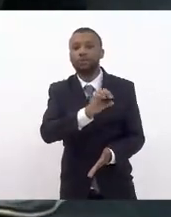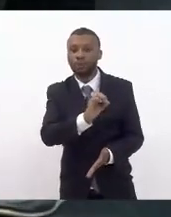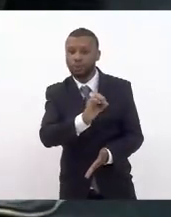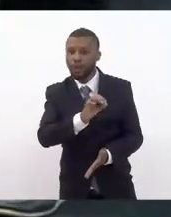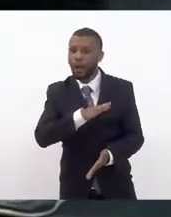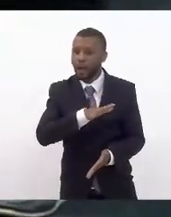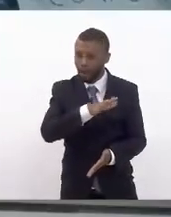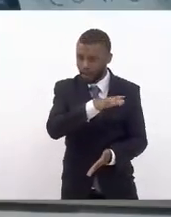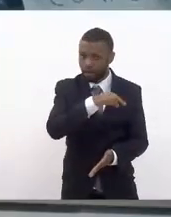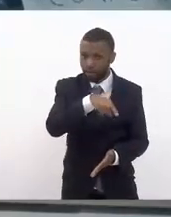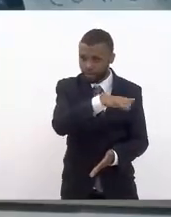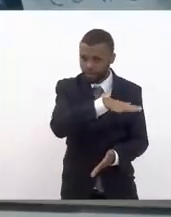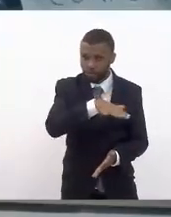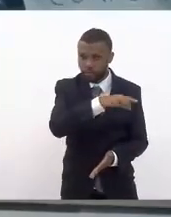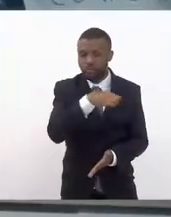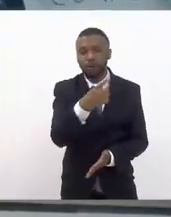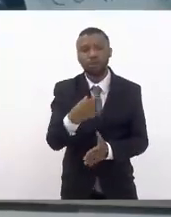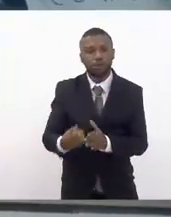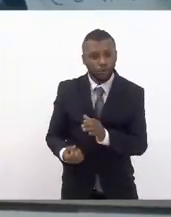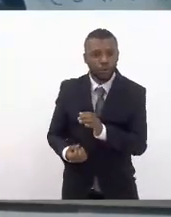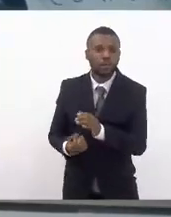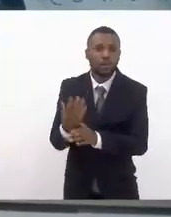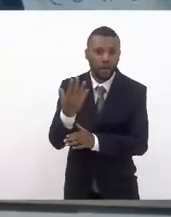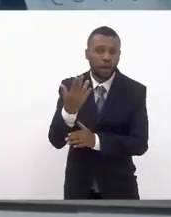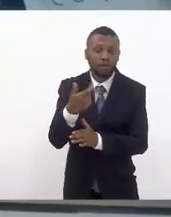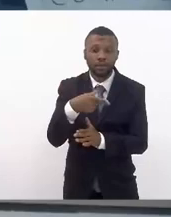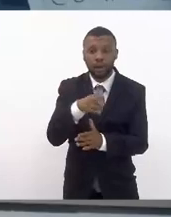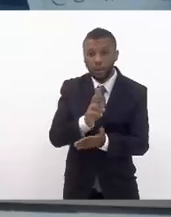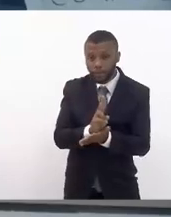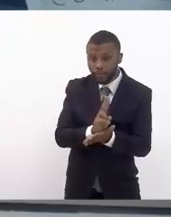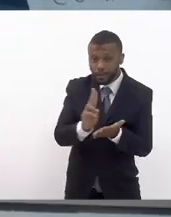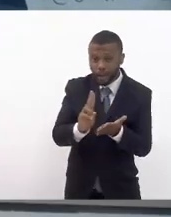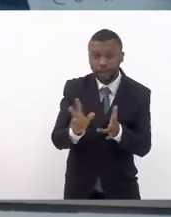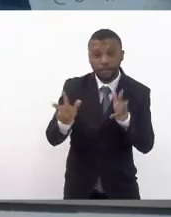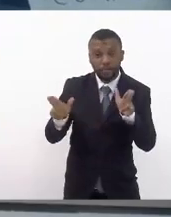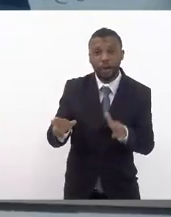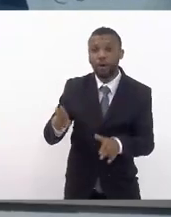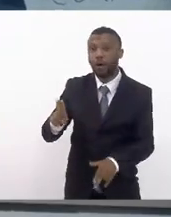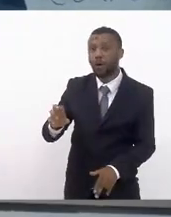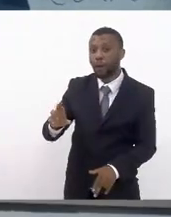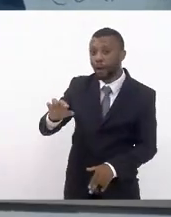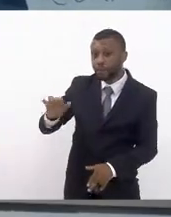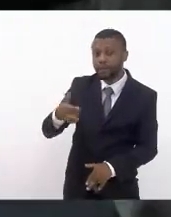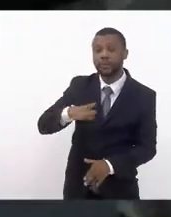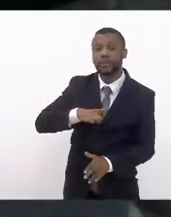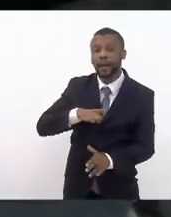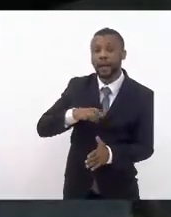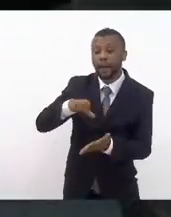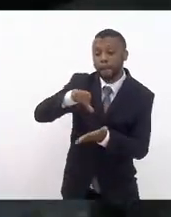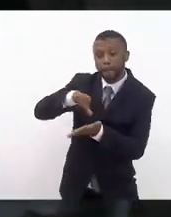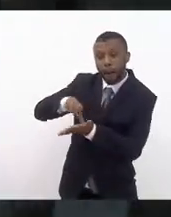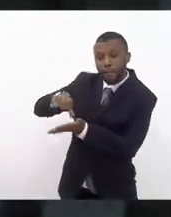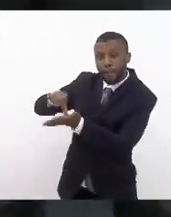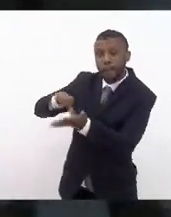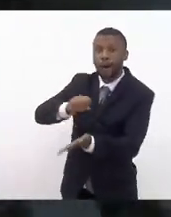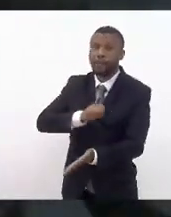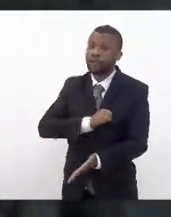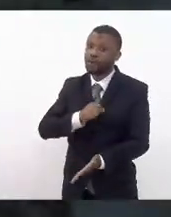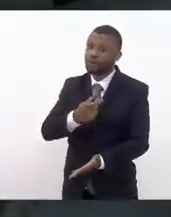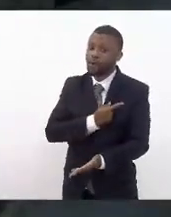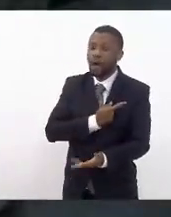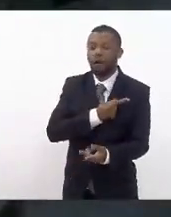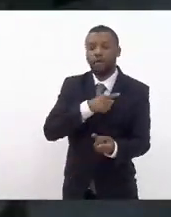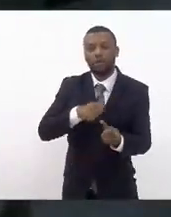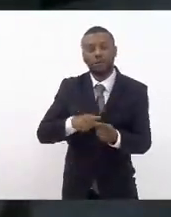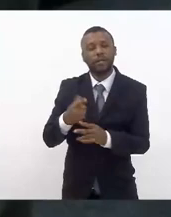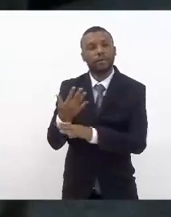Oeste. É isso que estamos fazendo aqui. Uma universidade como a UERJ, que tem campus em São Gonçalo, em Caxias,